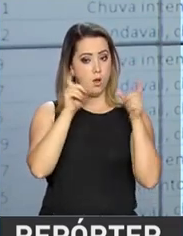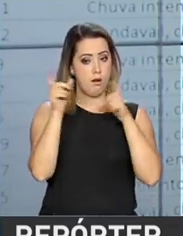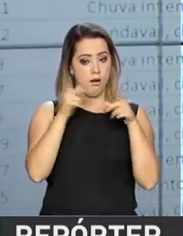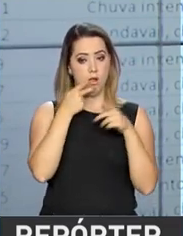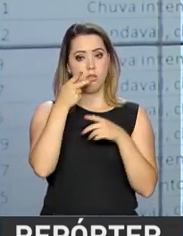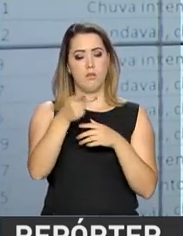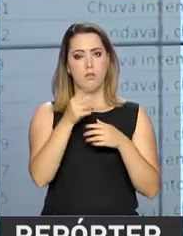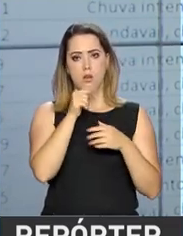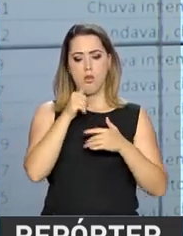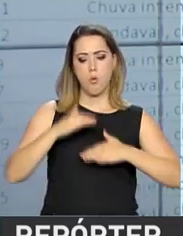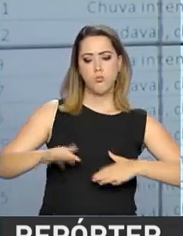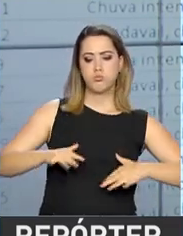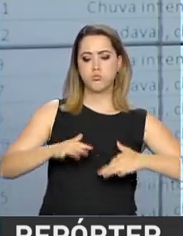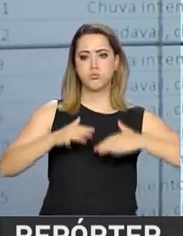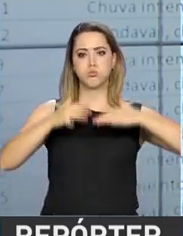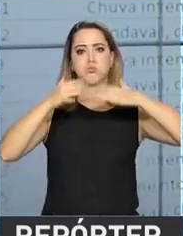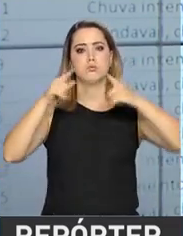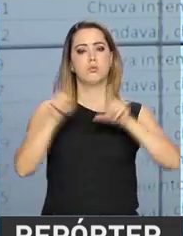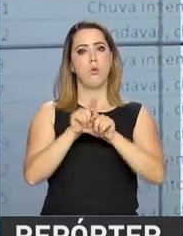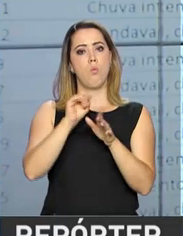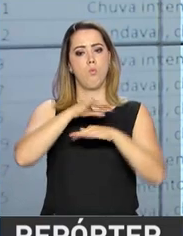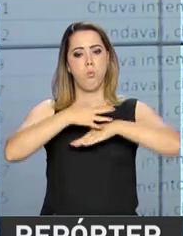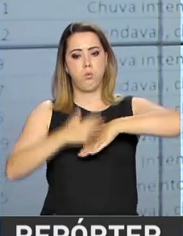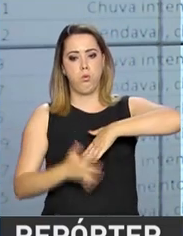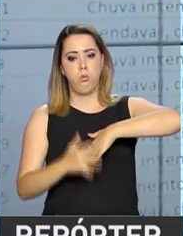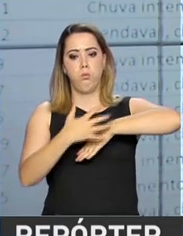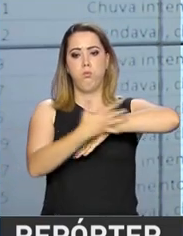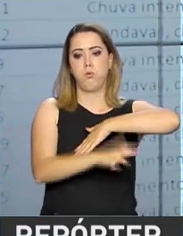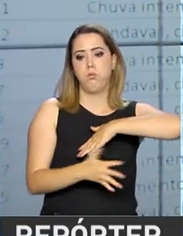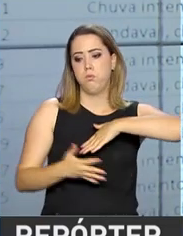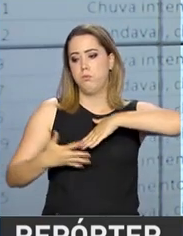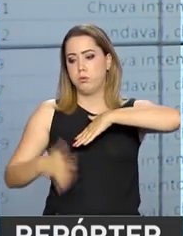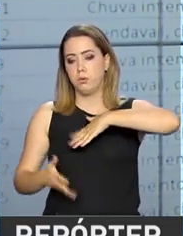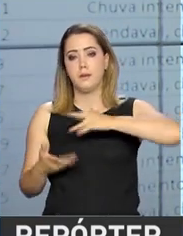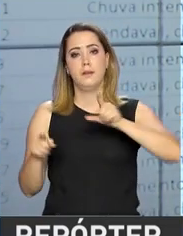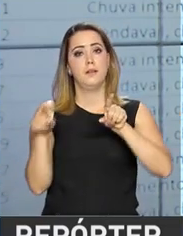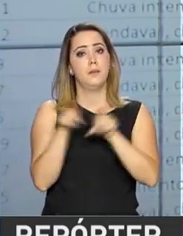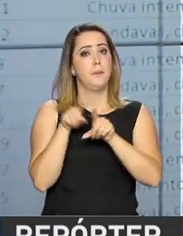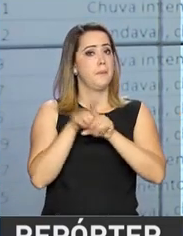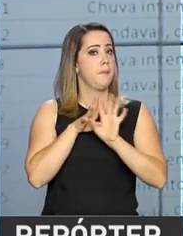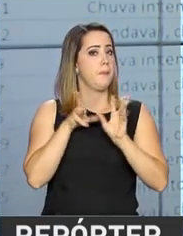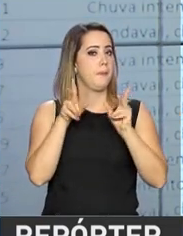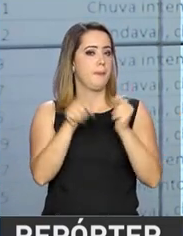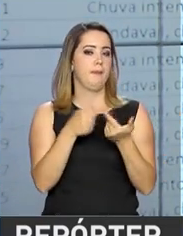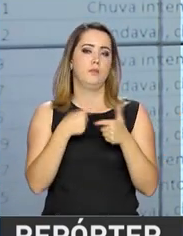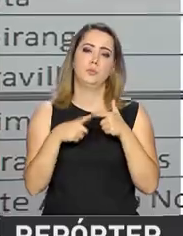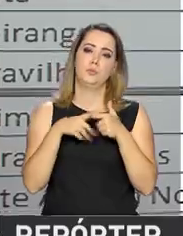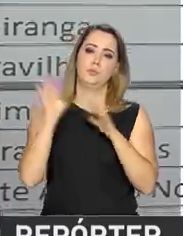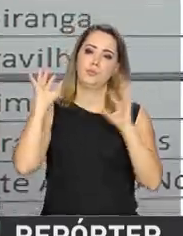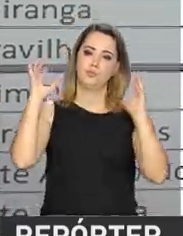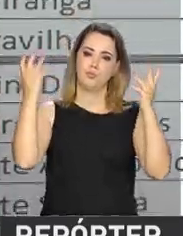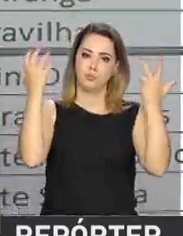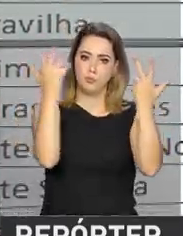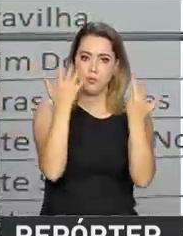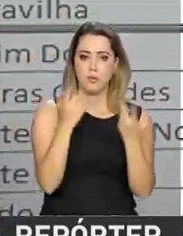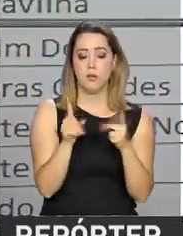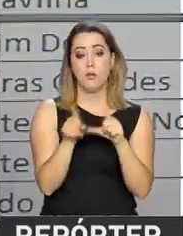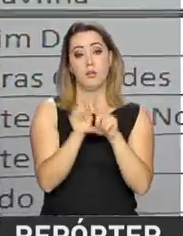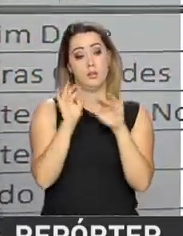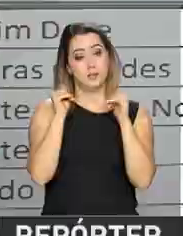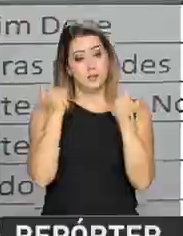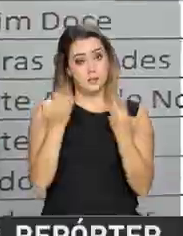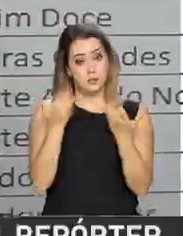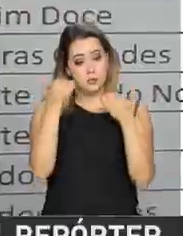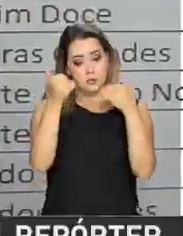dizendo de alagamentos e deslizamentos é é todo tipo de desastre natural diante dos resultados